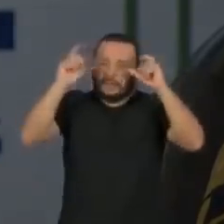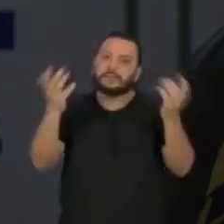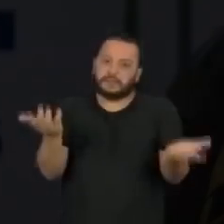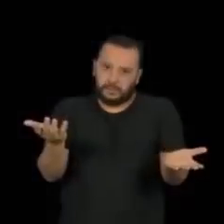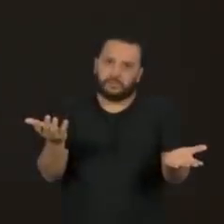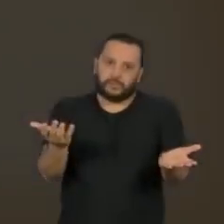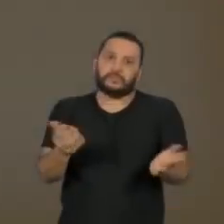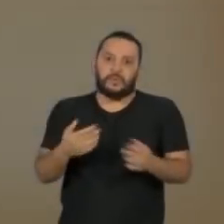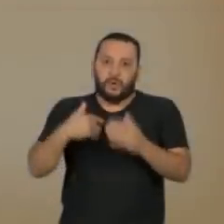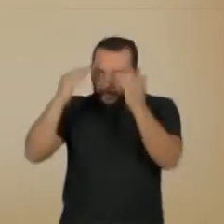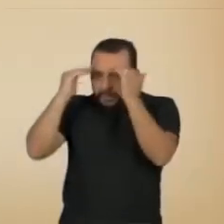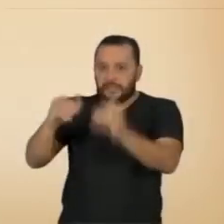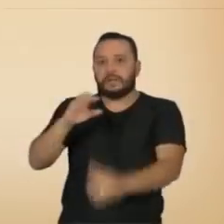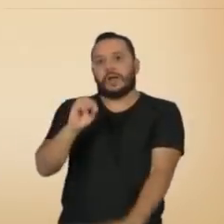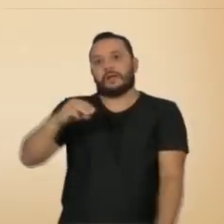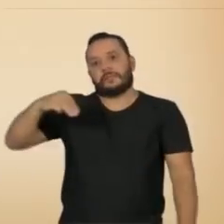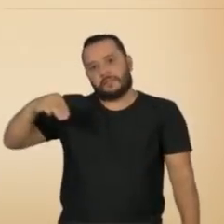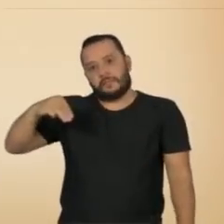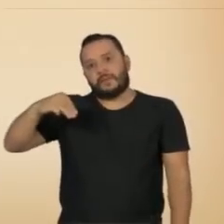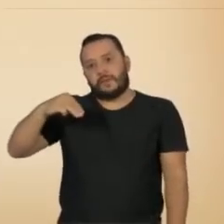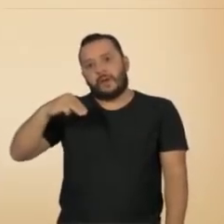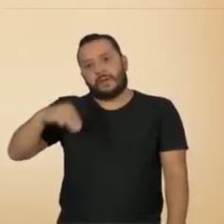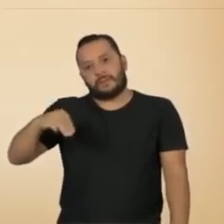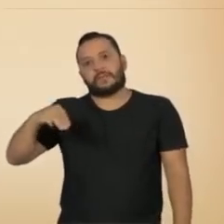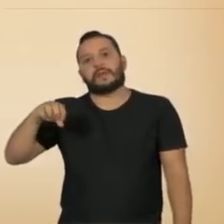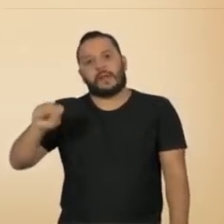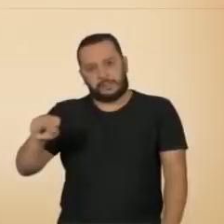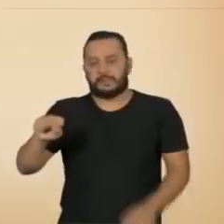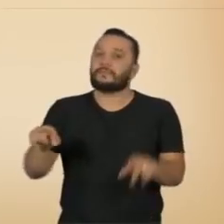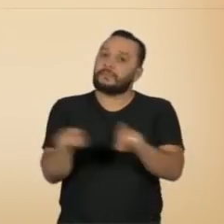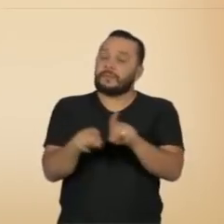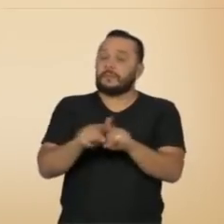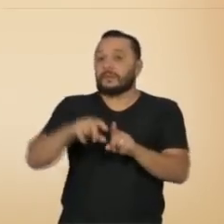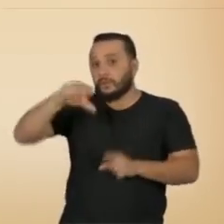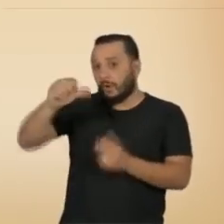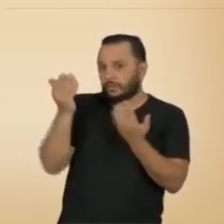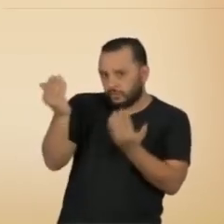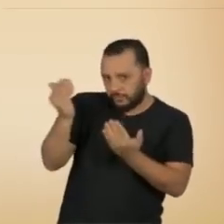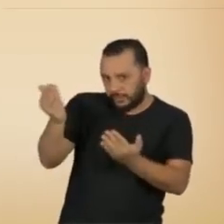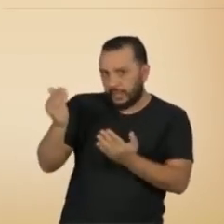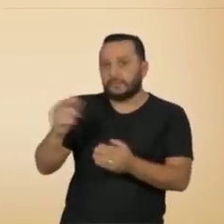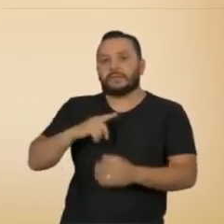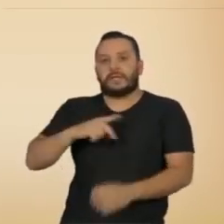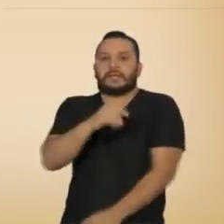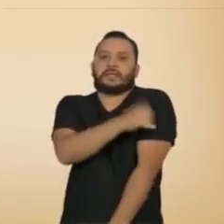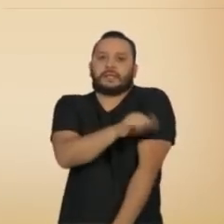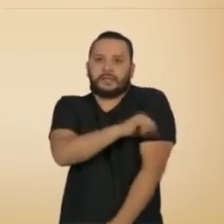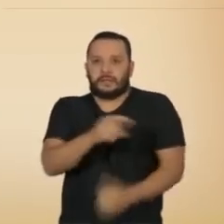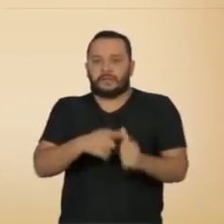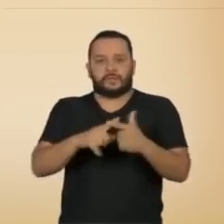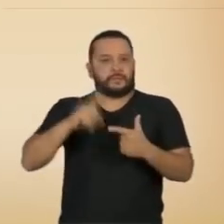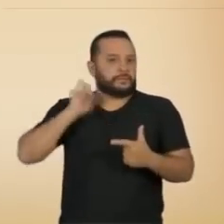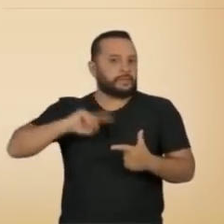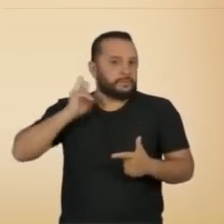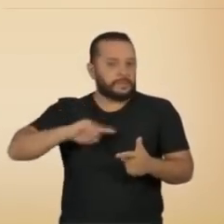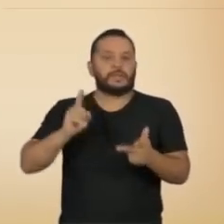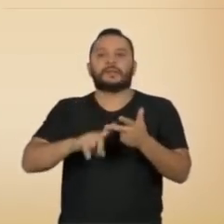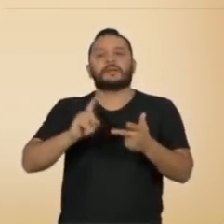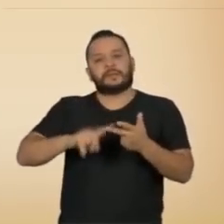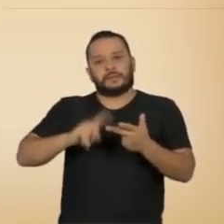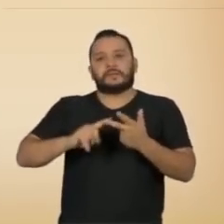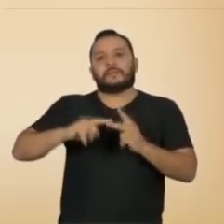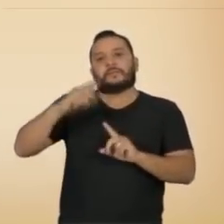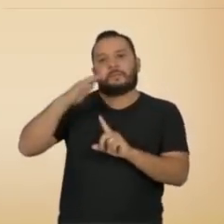declaração da OMS. 9 casos suspeitos do novo coronavírus são monitorados. 1 no Rio de Janeiro, 1 em Minas Gerais, 1 no